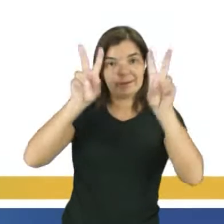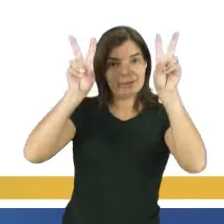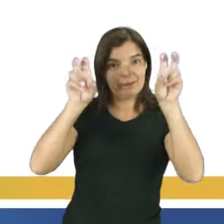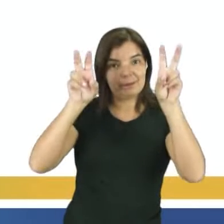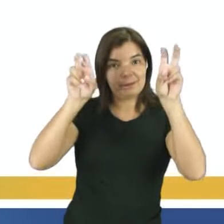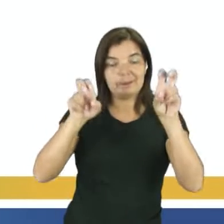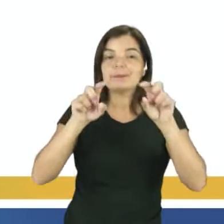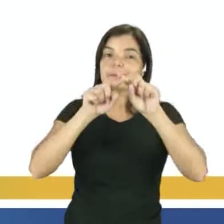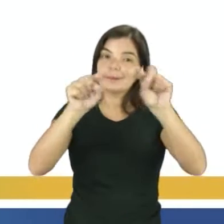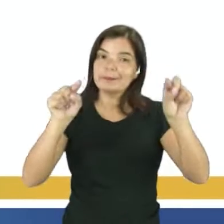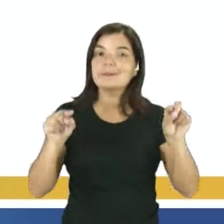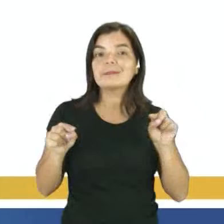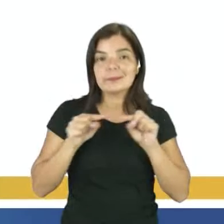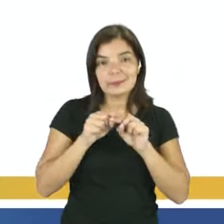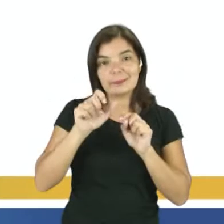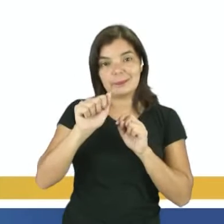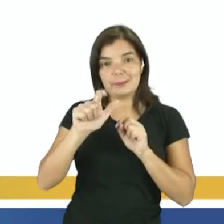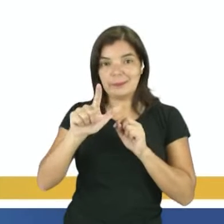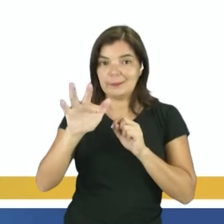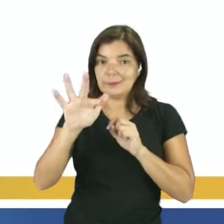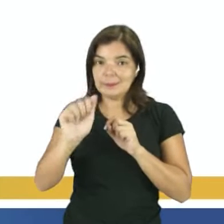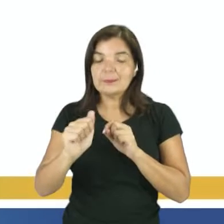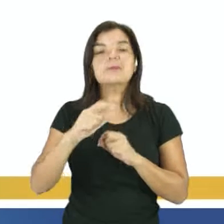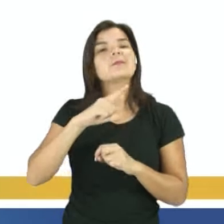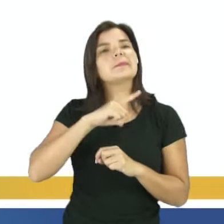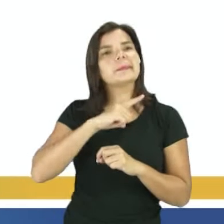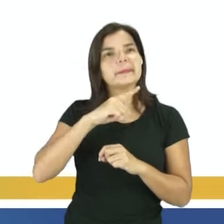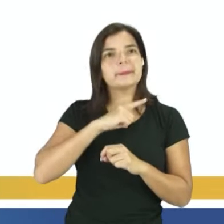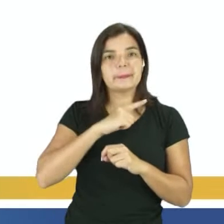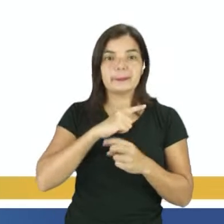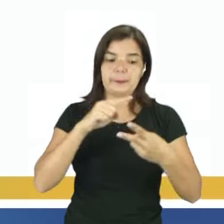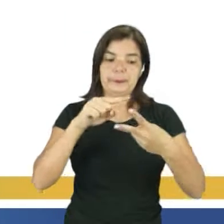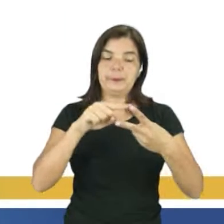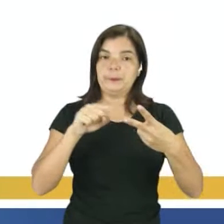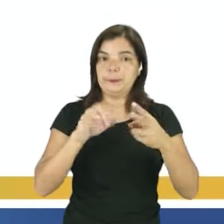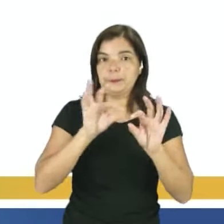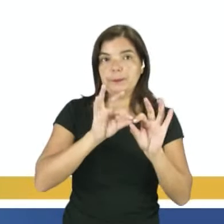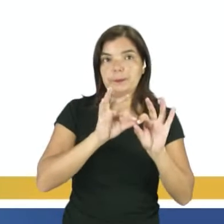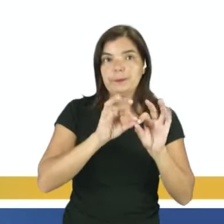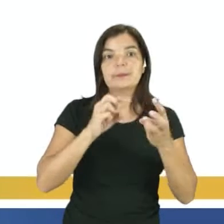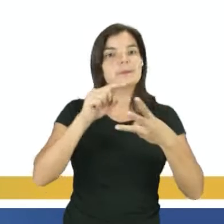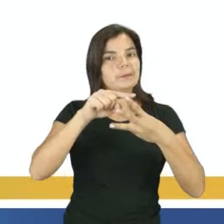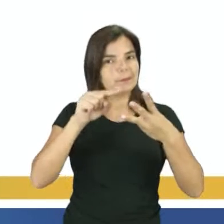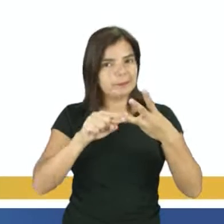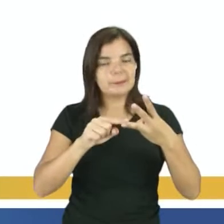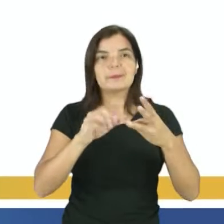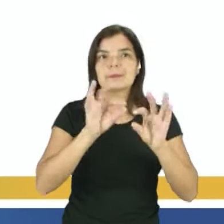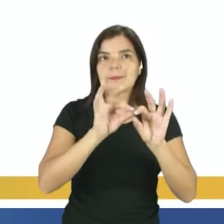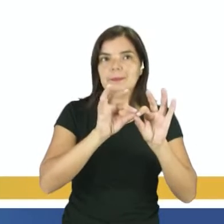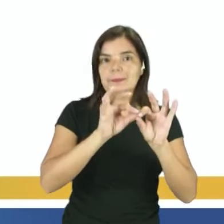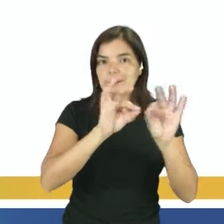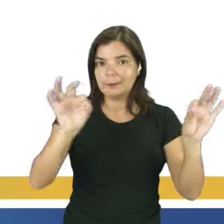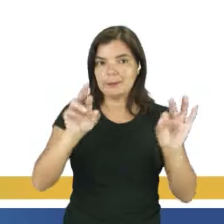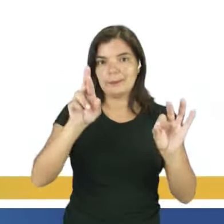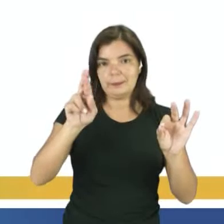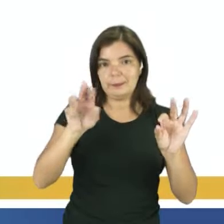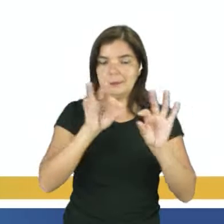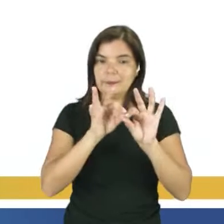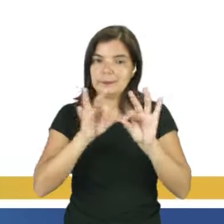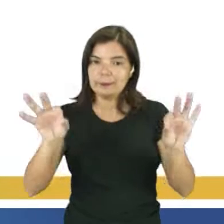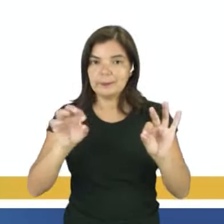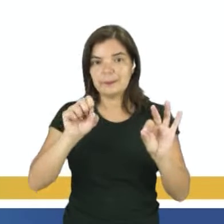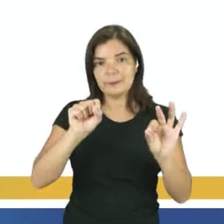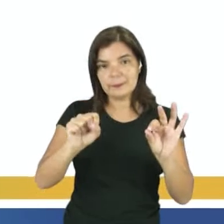aspas, quadrada, né? E aí nele nós temos duas retas, nós temos três retas, melhor dizendo, a reta R, a